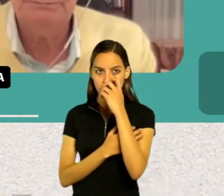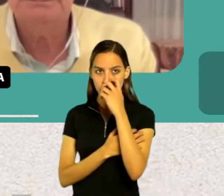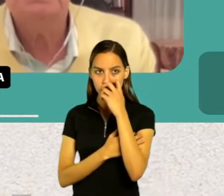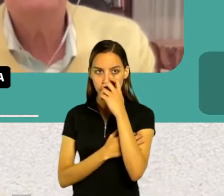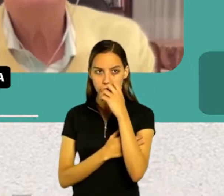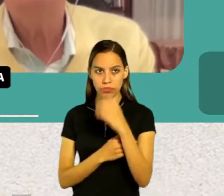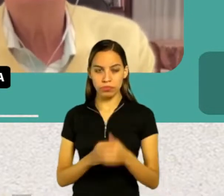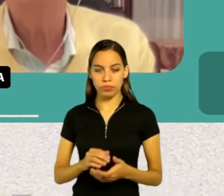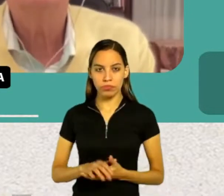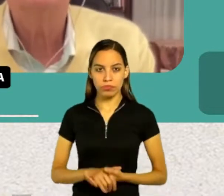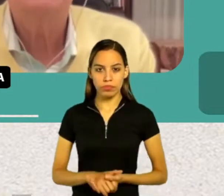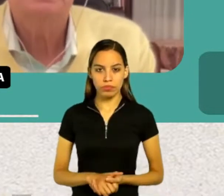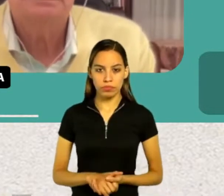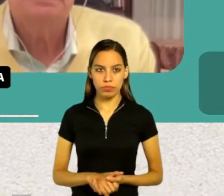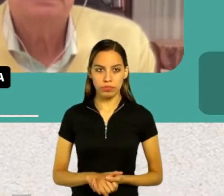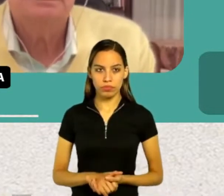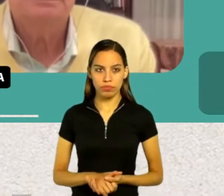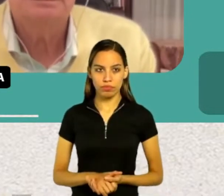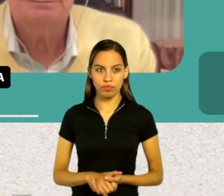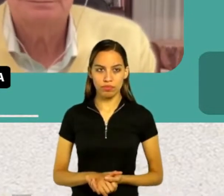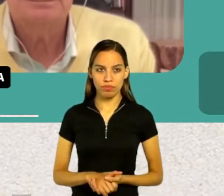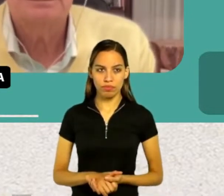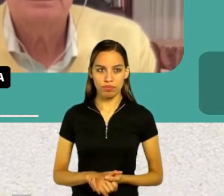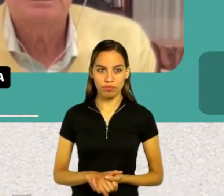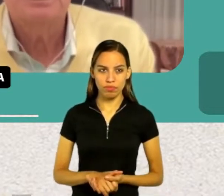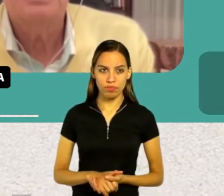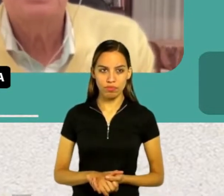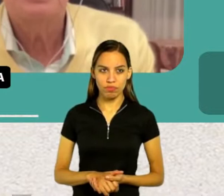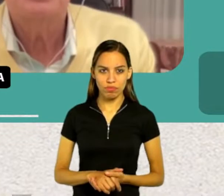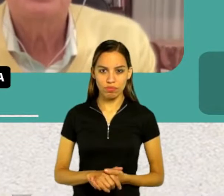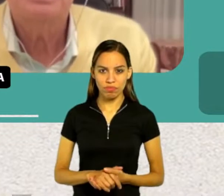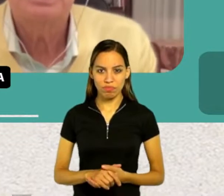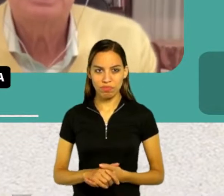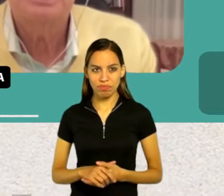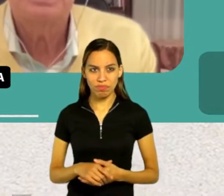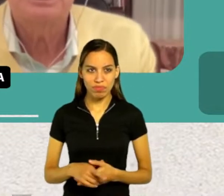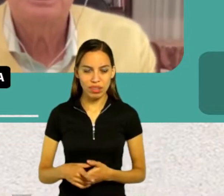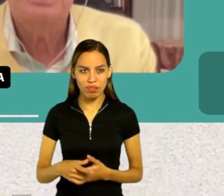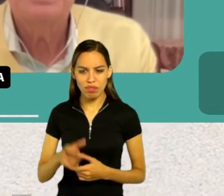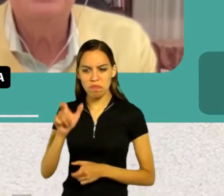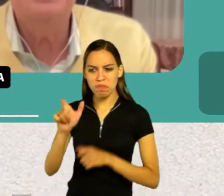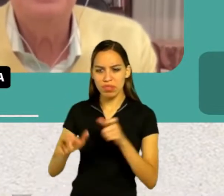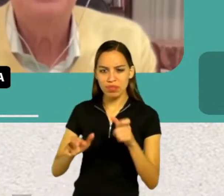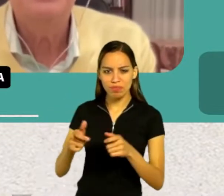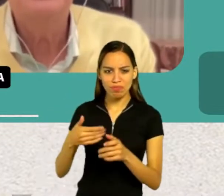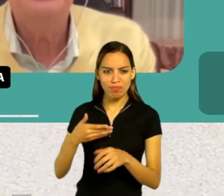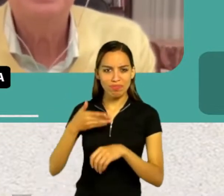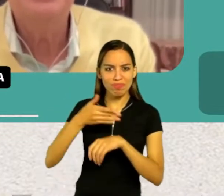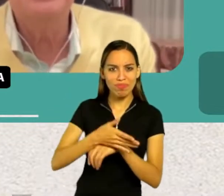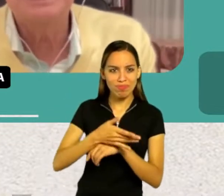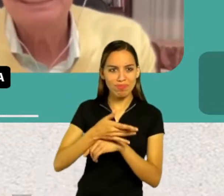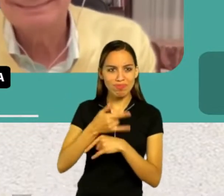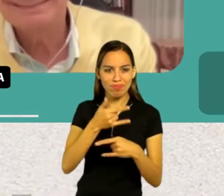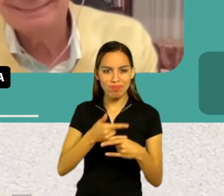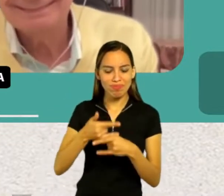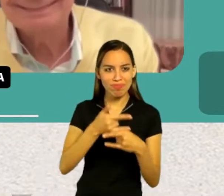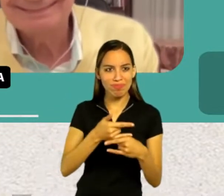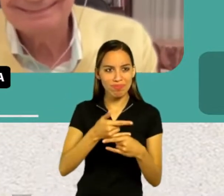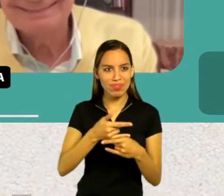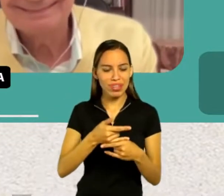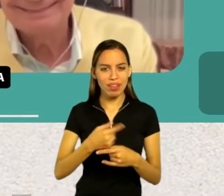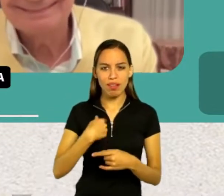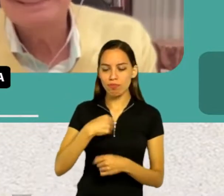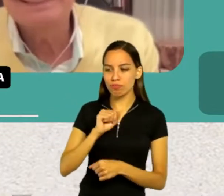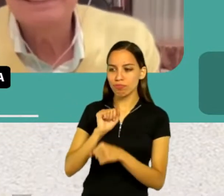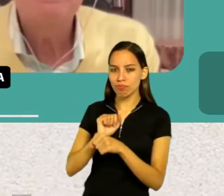Tá no ar, gente? Gente, esse pessoal aqui costuma colocar os meus convidados no ar sem me falar, aí fica eu e o Drauzio aqui parados, olhando e se perguntando